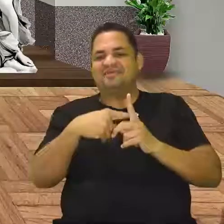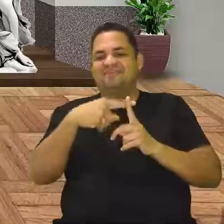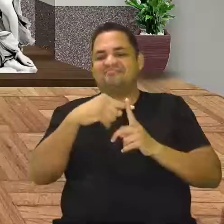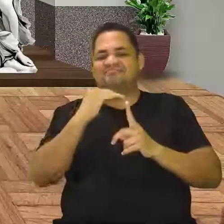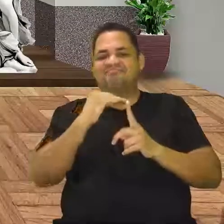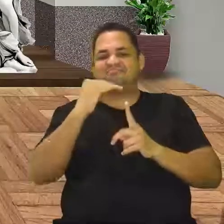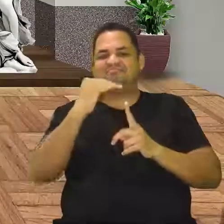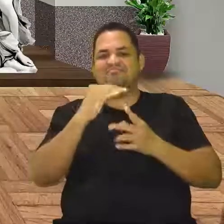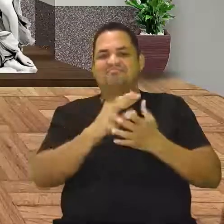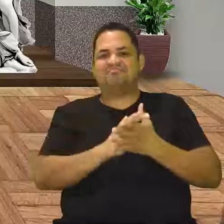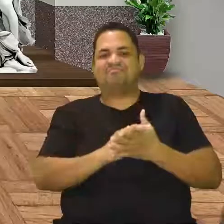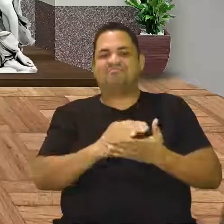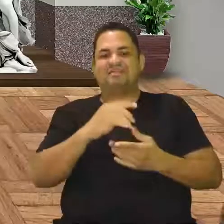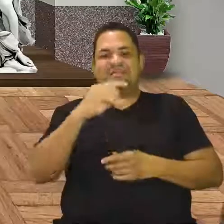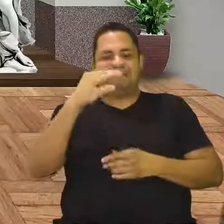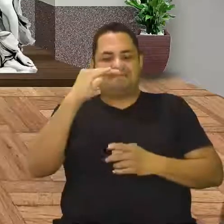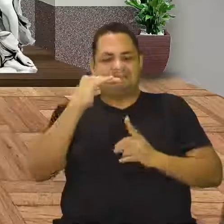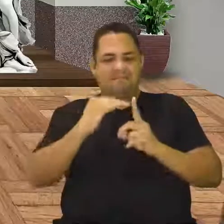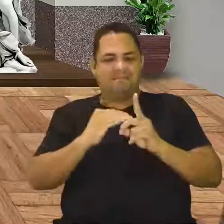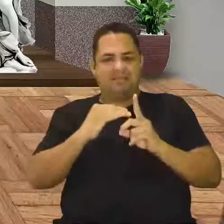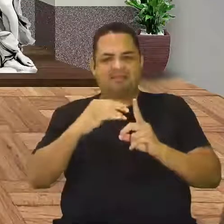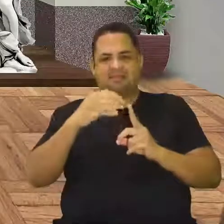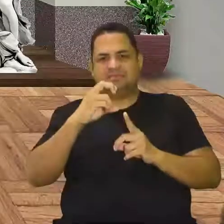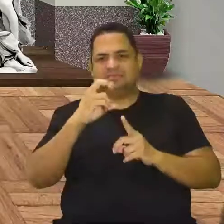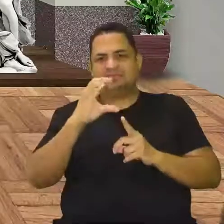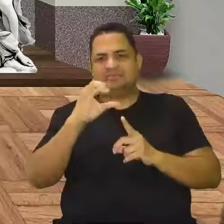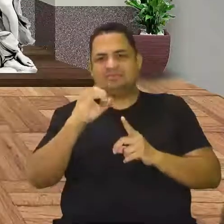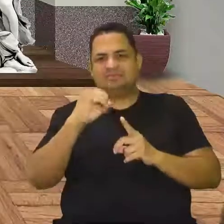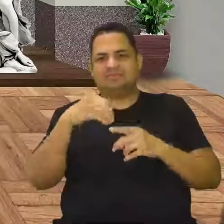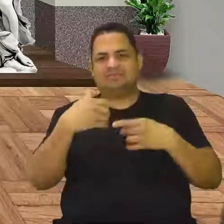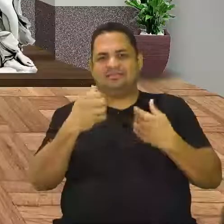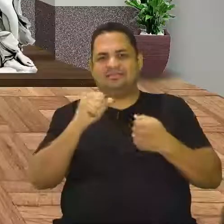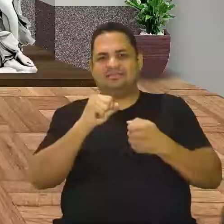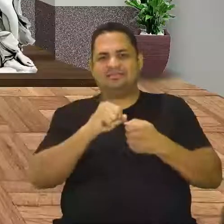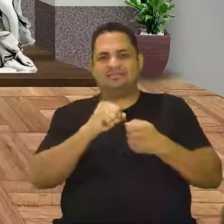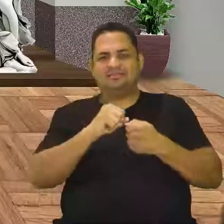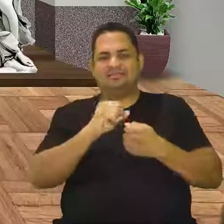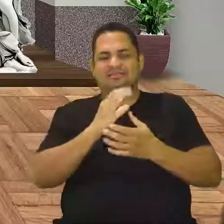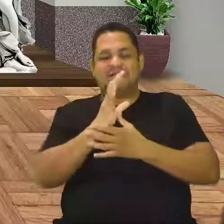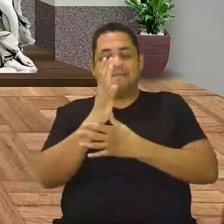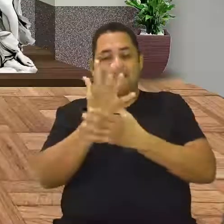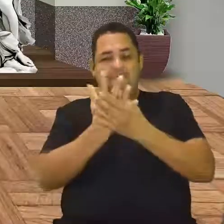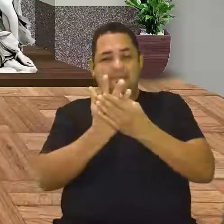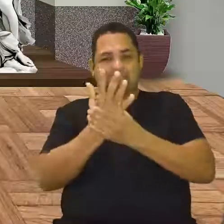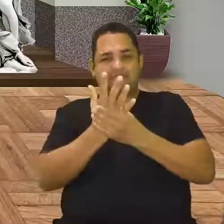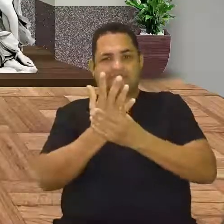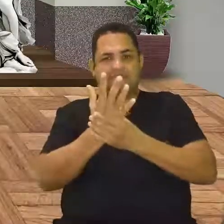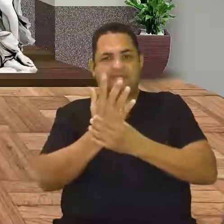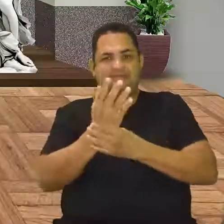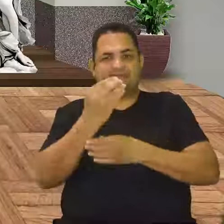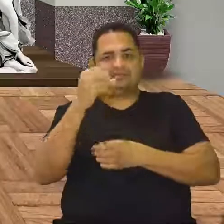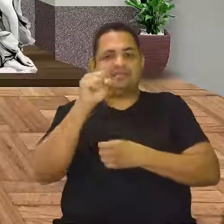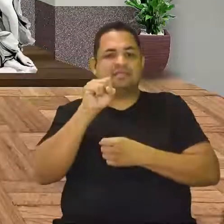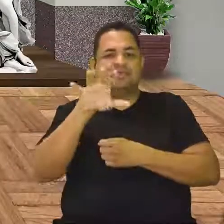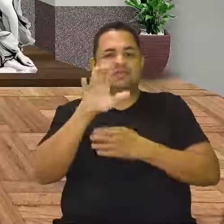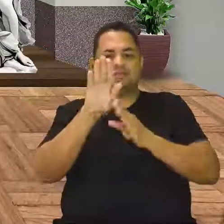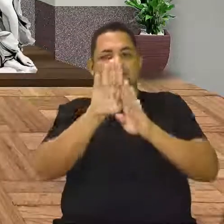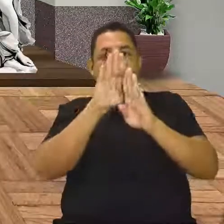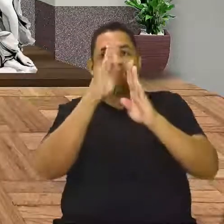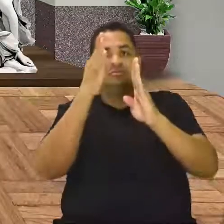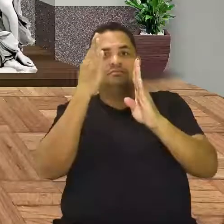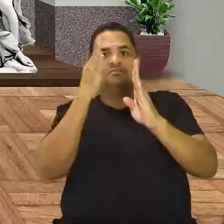imagine nem 15 de grau sabe o que é que faz é você pegar tua mão colocar dentro do congelador